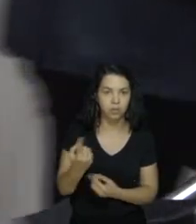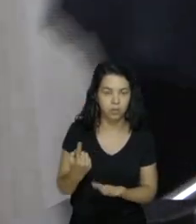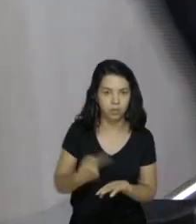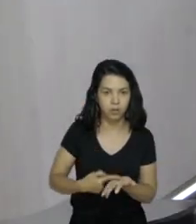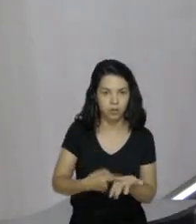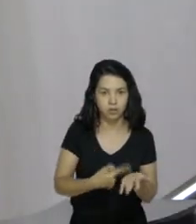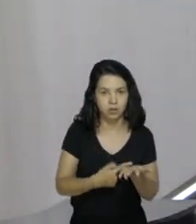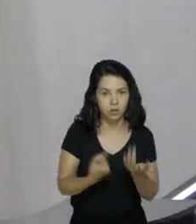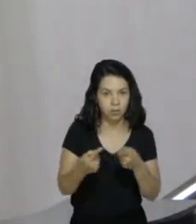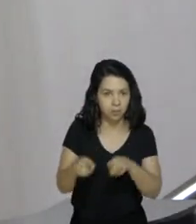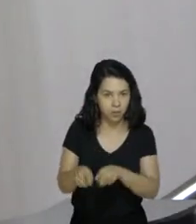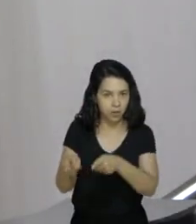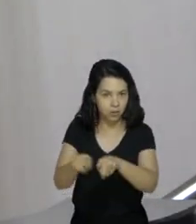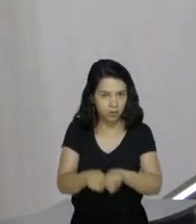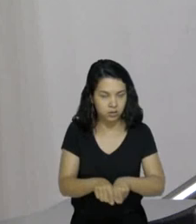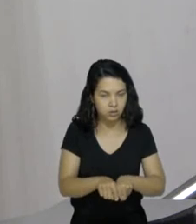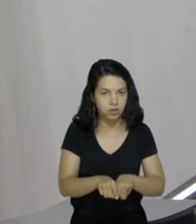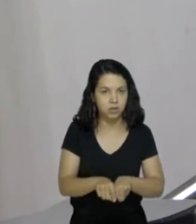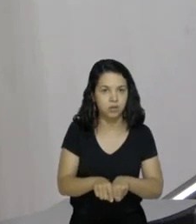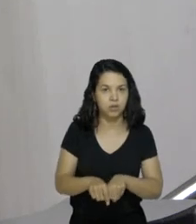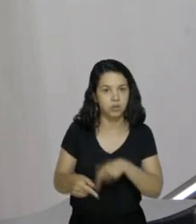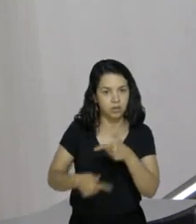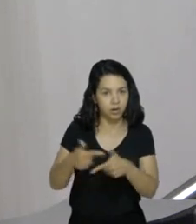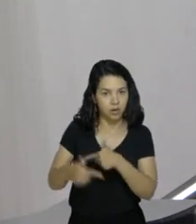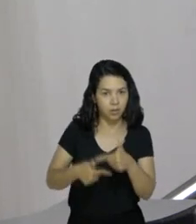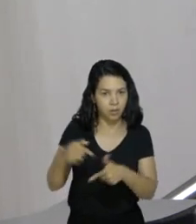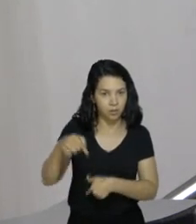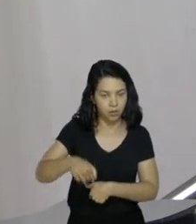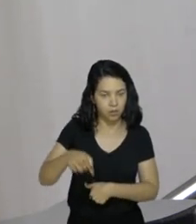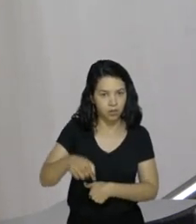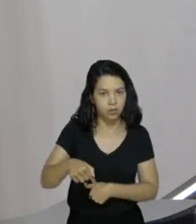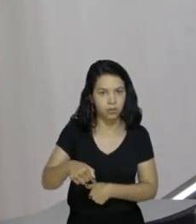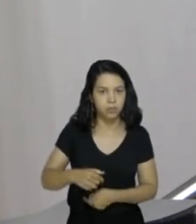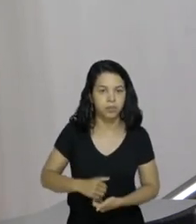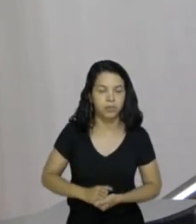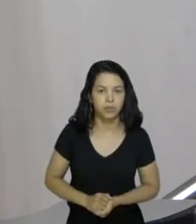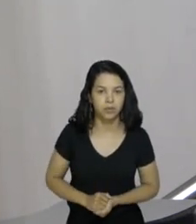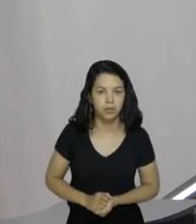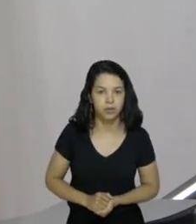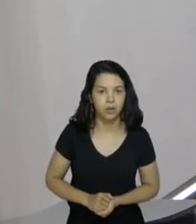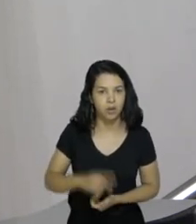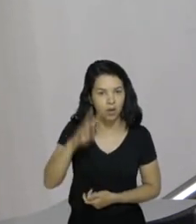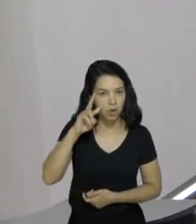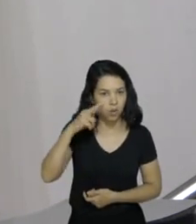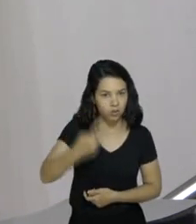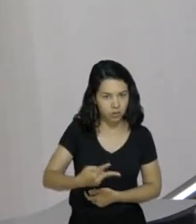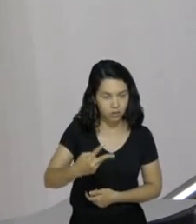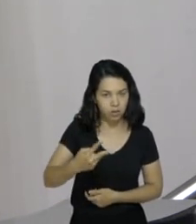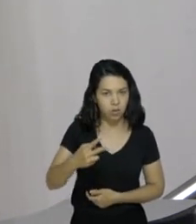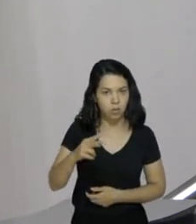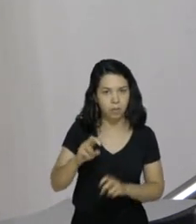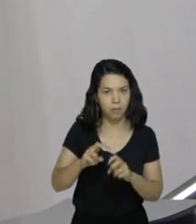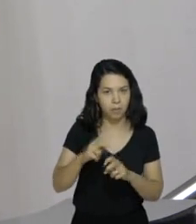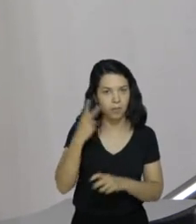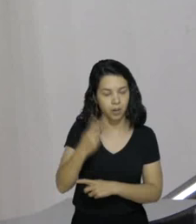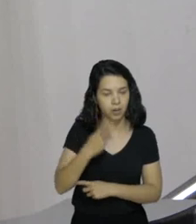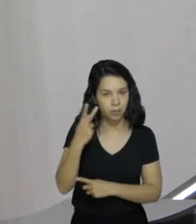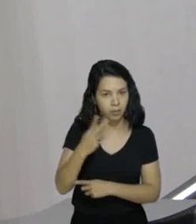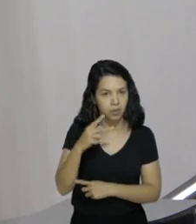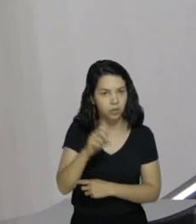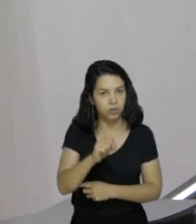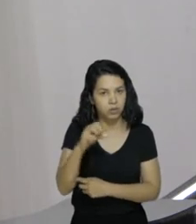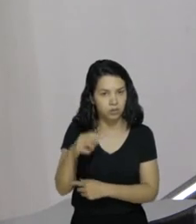desta jornada legislativa, o nosso reconhecimento, o reconhecimento do Parlamento Catarinense pelo belo